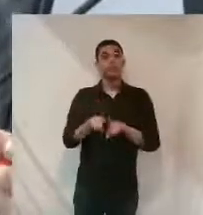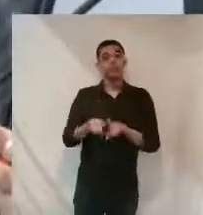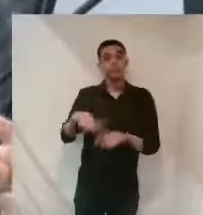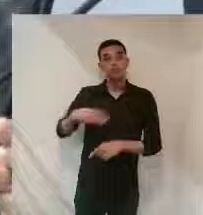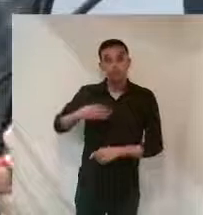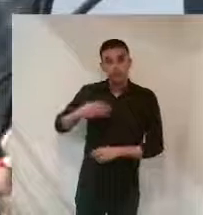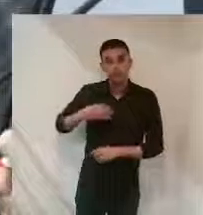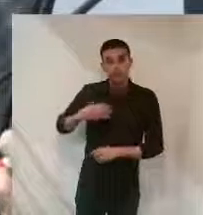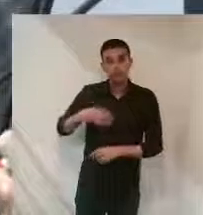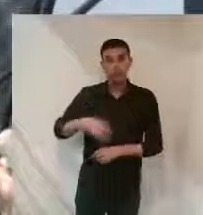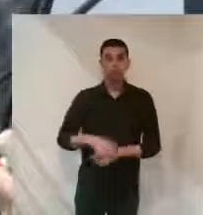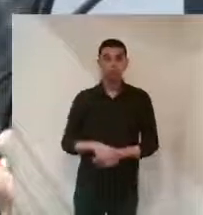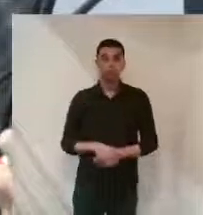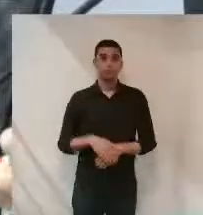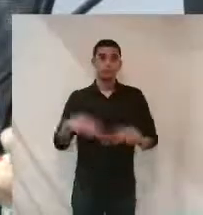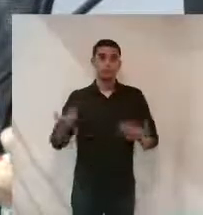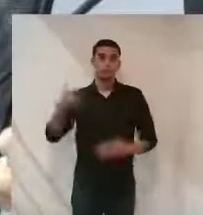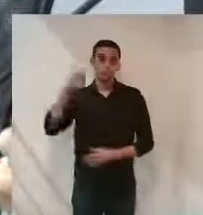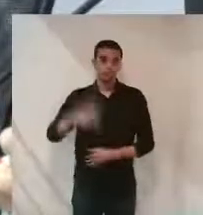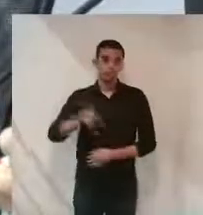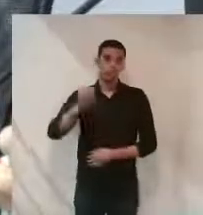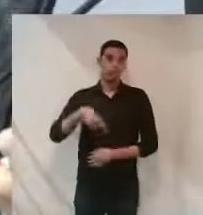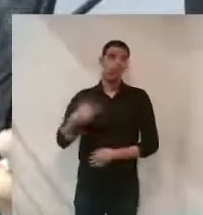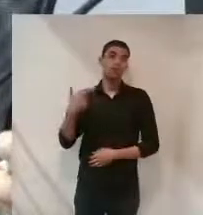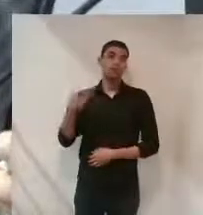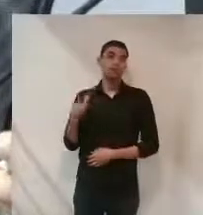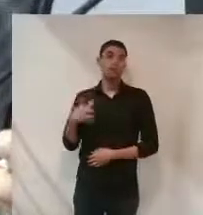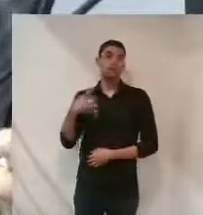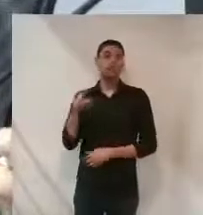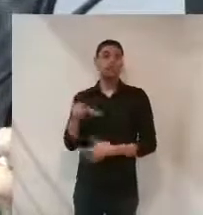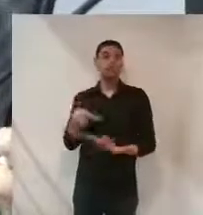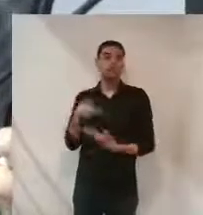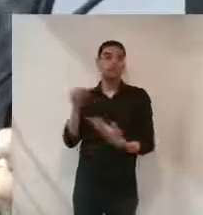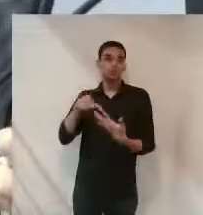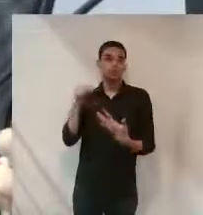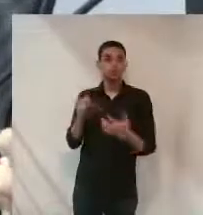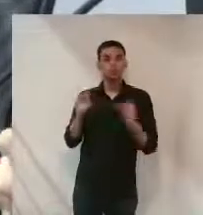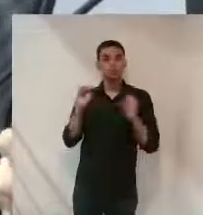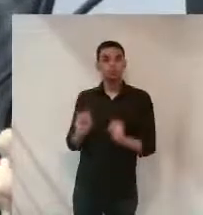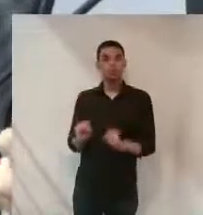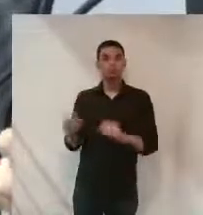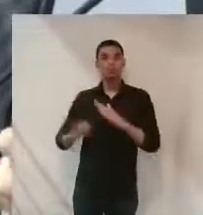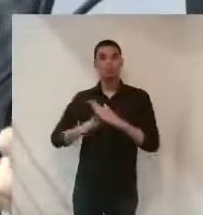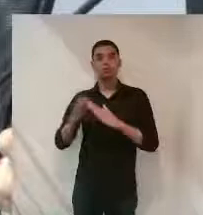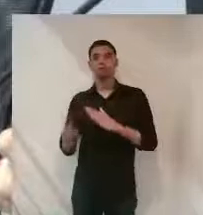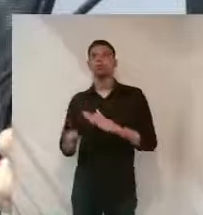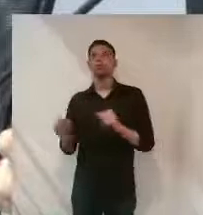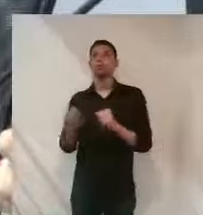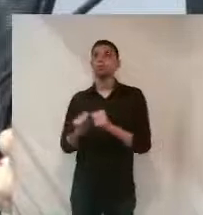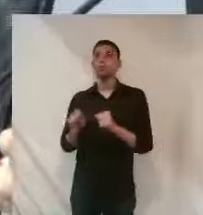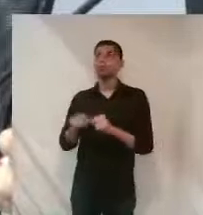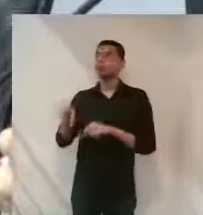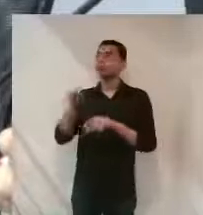é, novamente, mais uma alternativa para que as empresas elas possam fazer